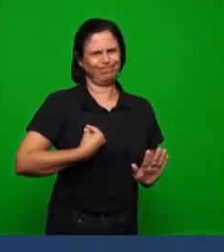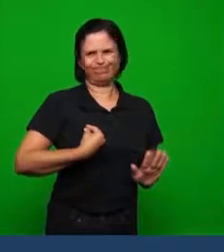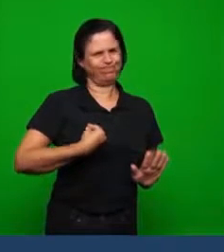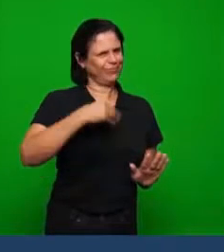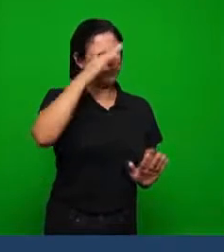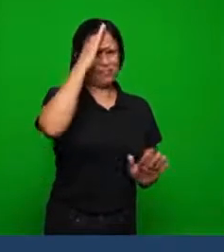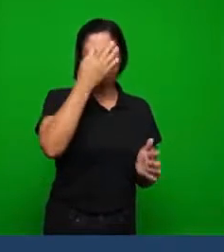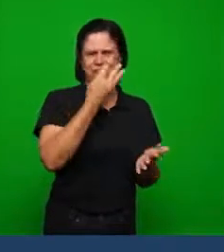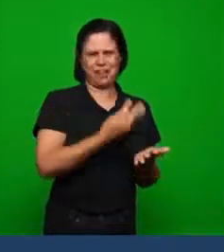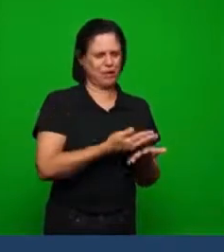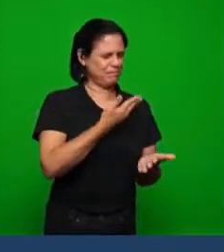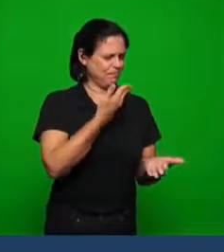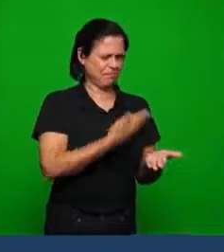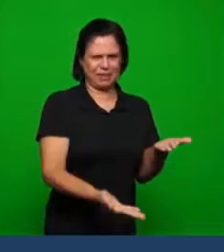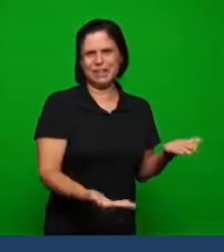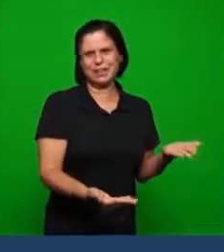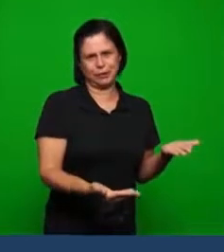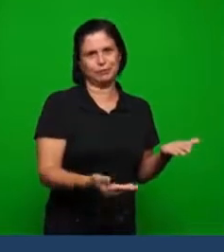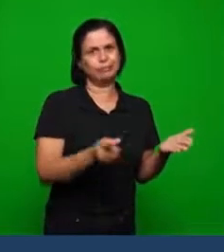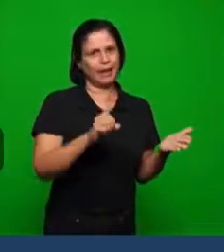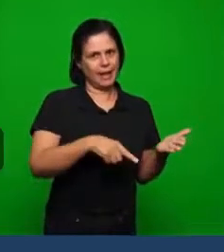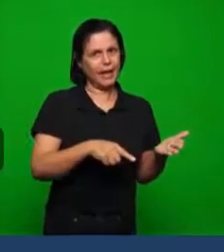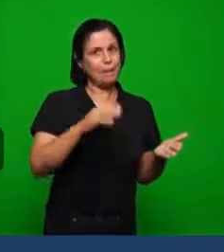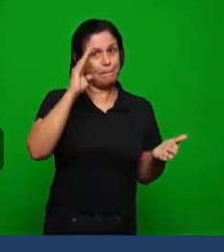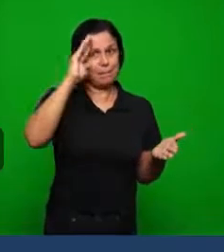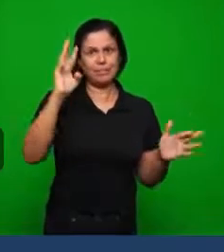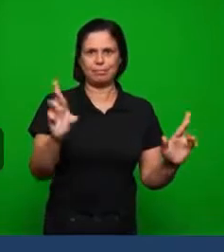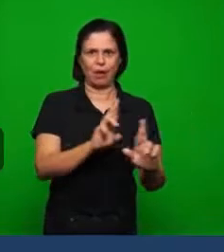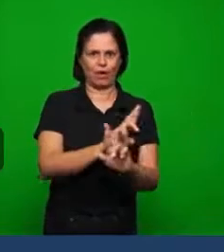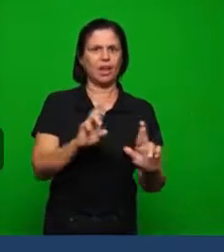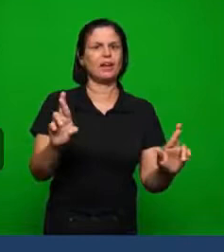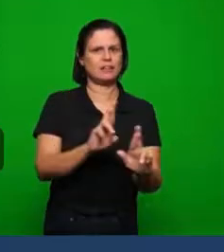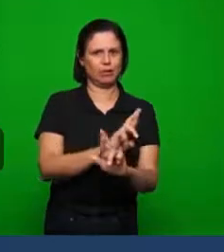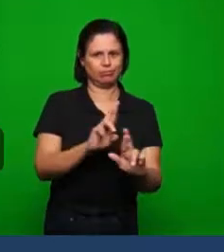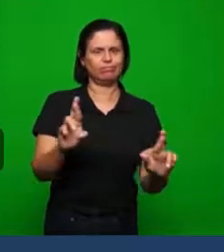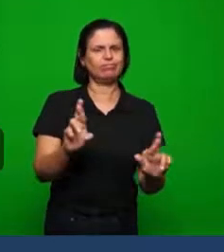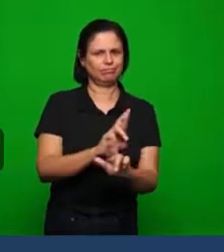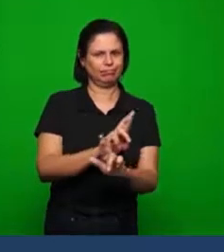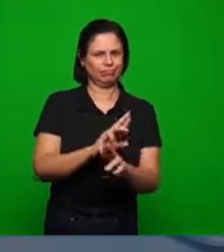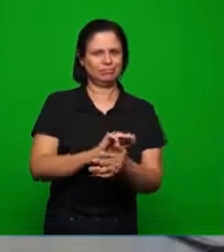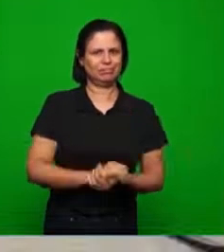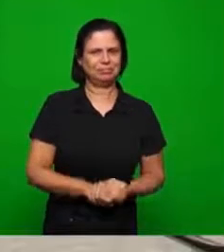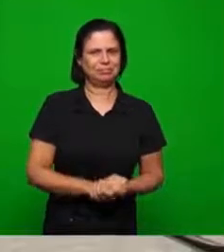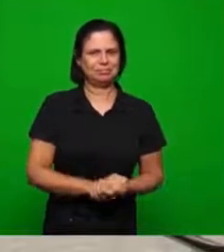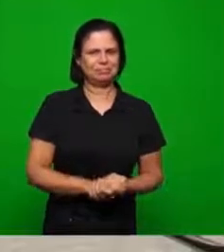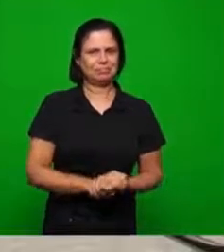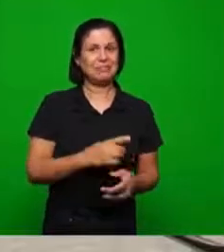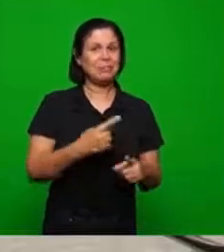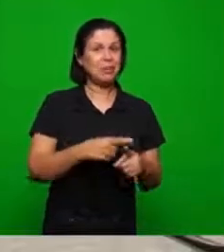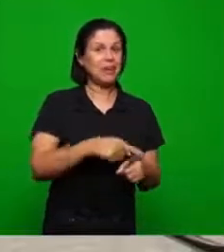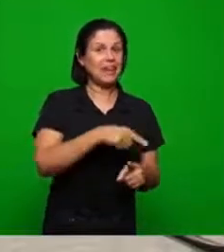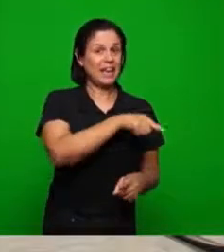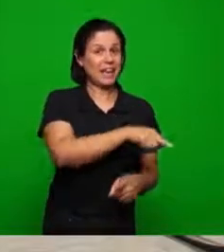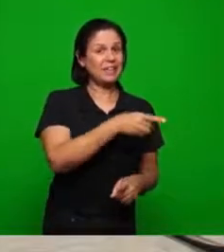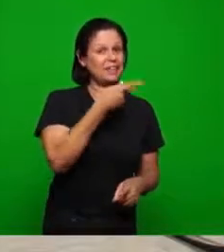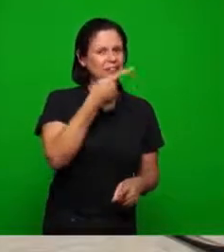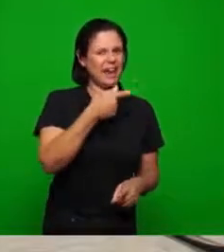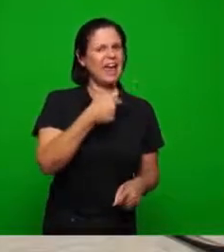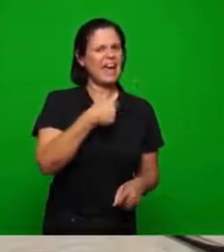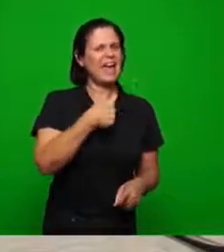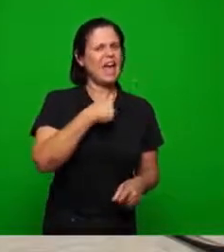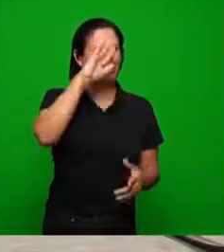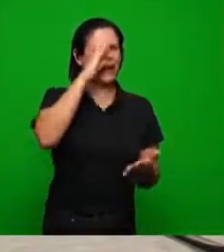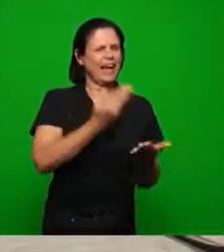igreja está morta. Essa é a grande relação entre a parábola do tesouro escondido no campo e também a